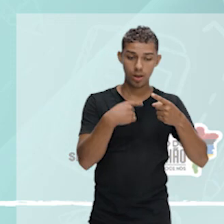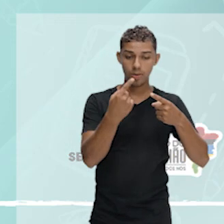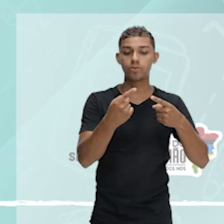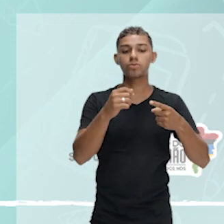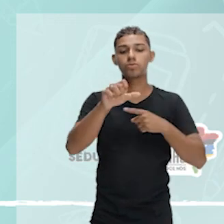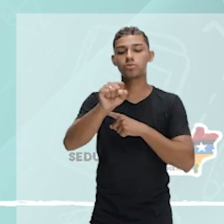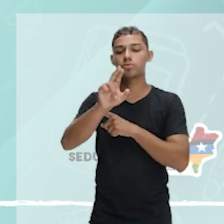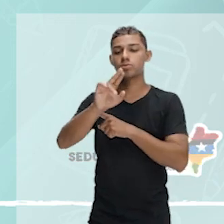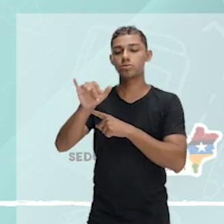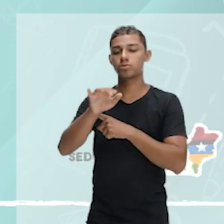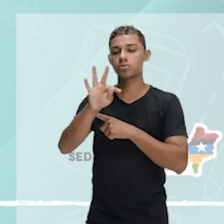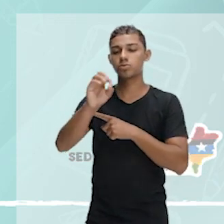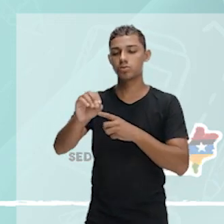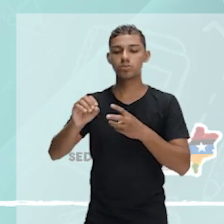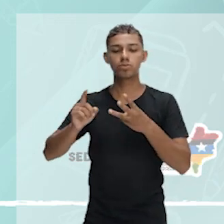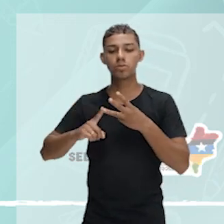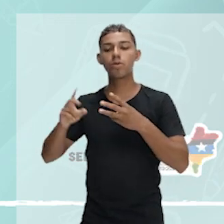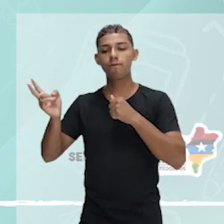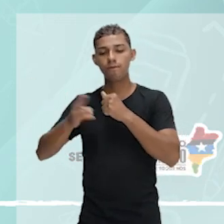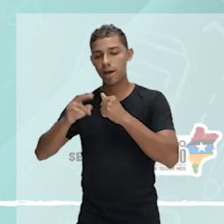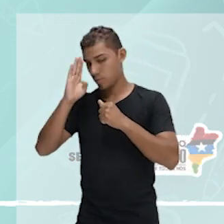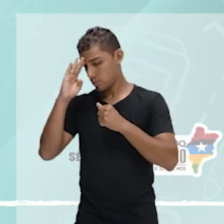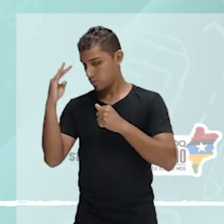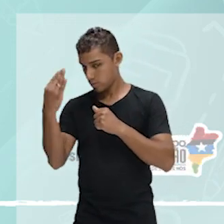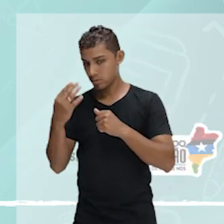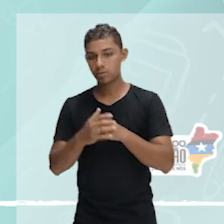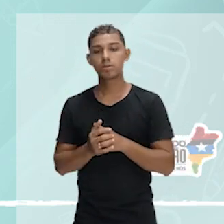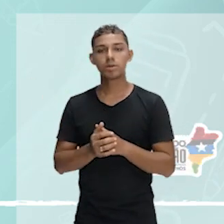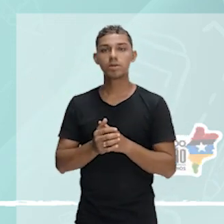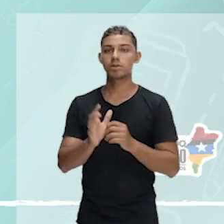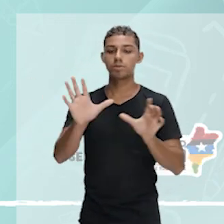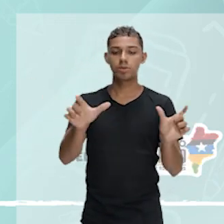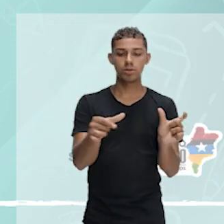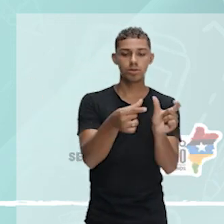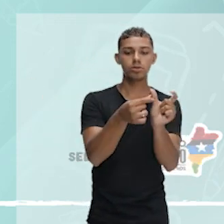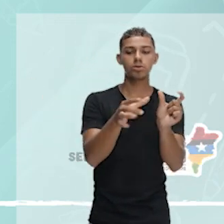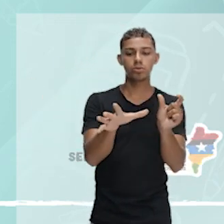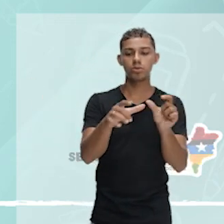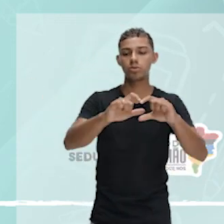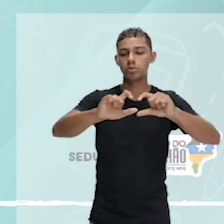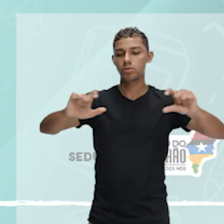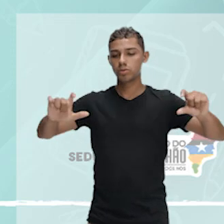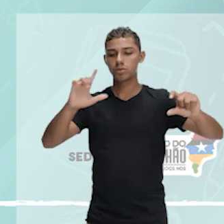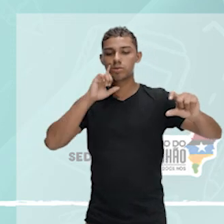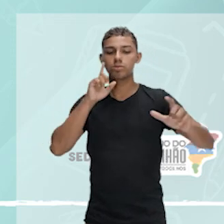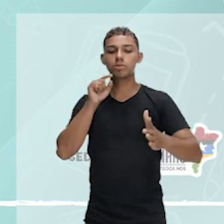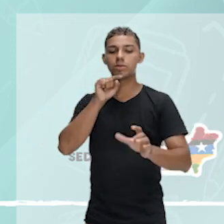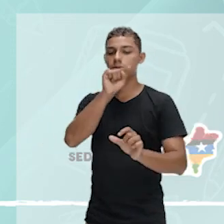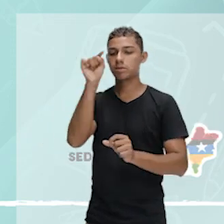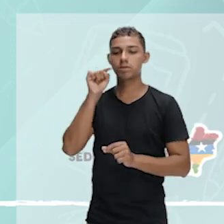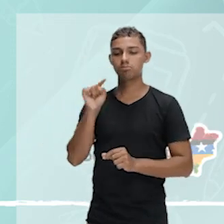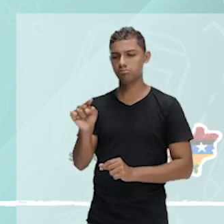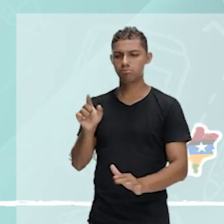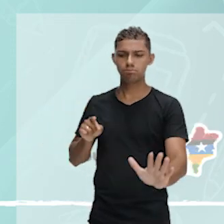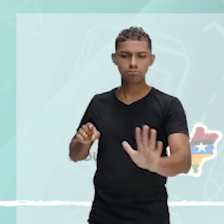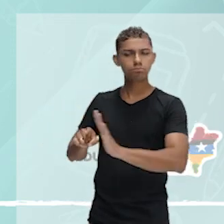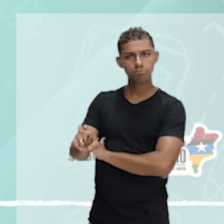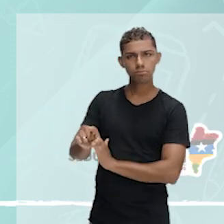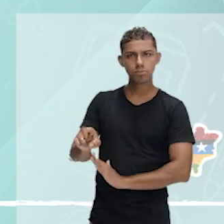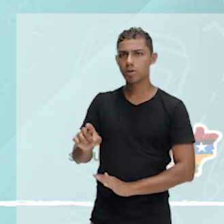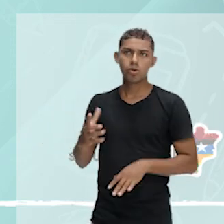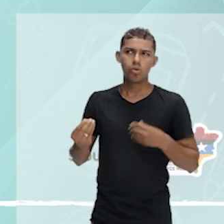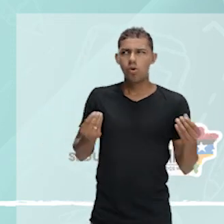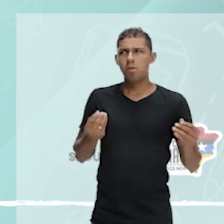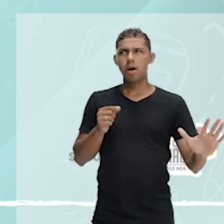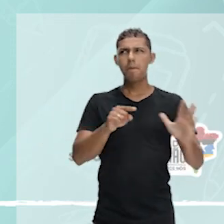na sequência e um complemento. Lembrando que você sempre vai precisar do ponto de interrogação no final. Não